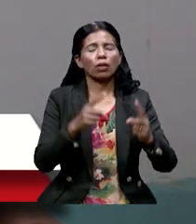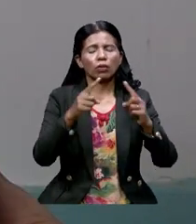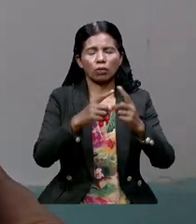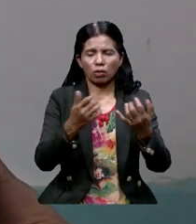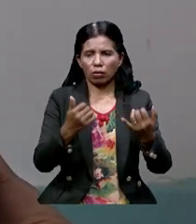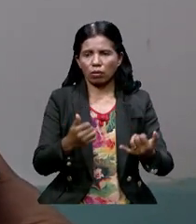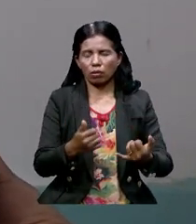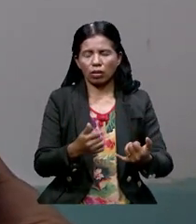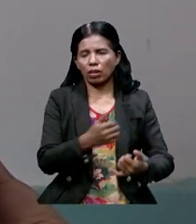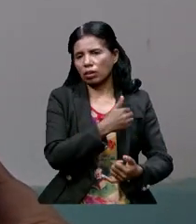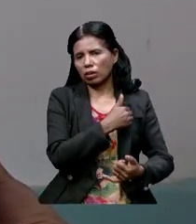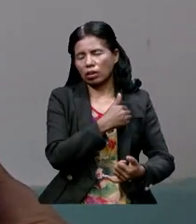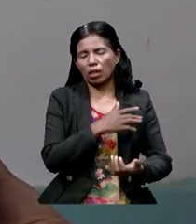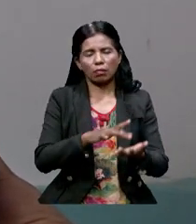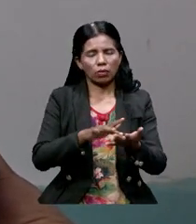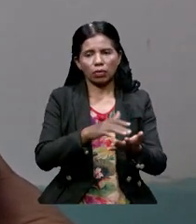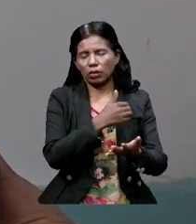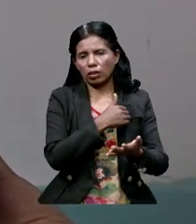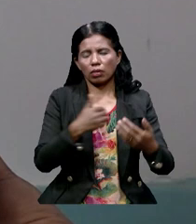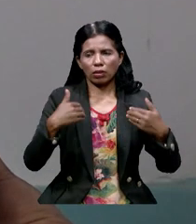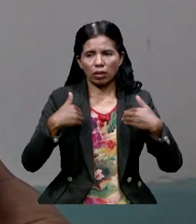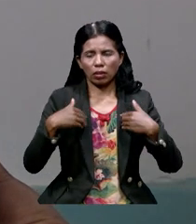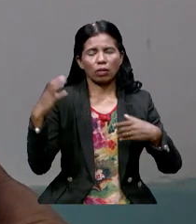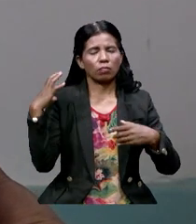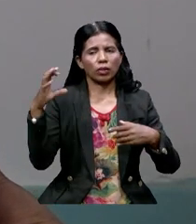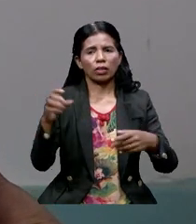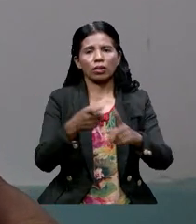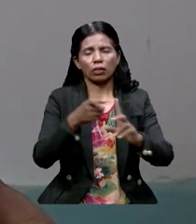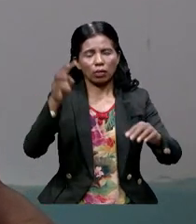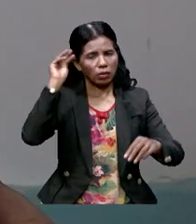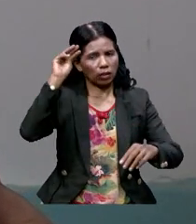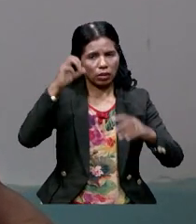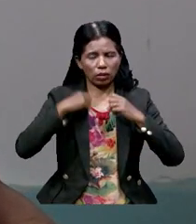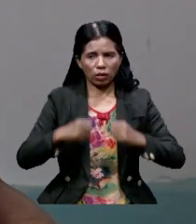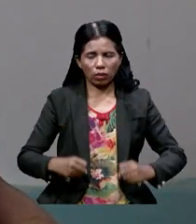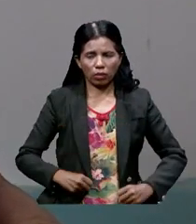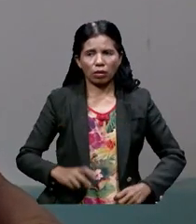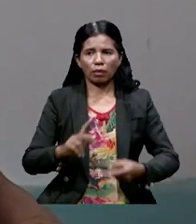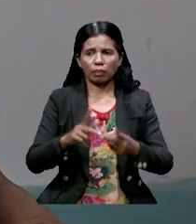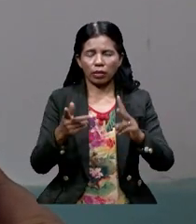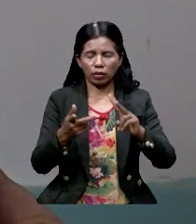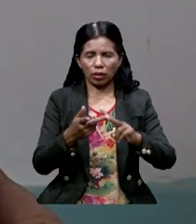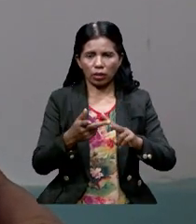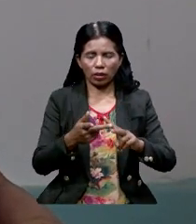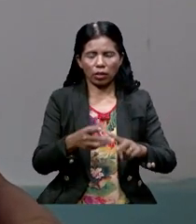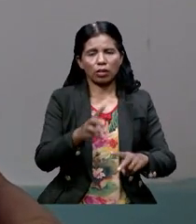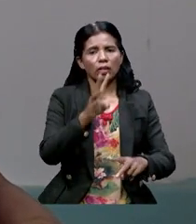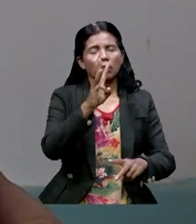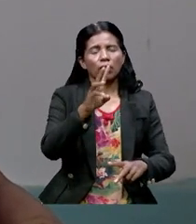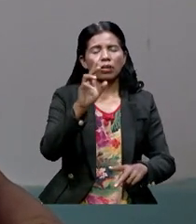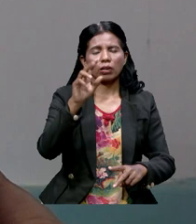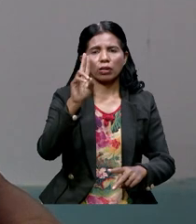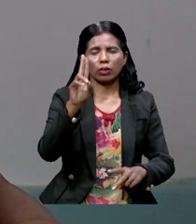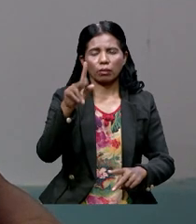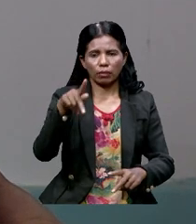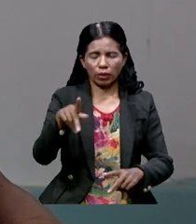sira utama ne be hone in competencia si ministero de saudi ho parceiro a WP ne be stock tinan